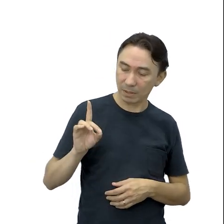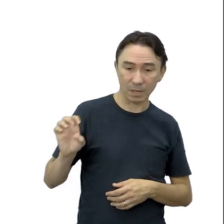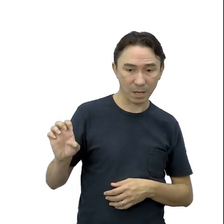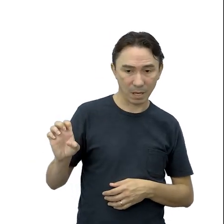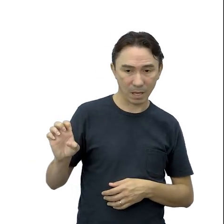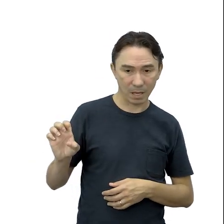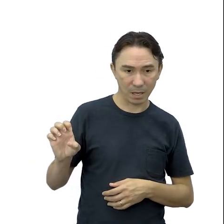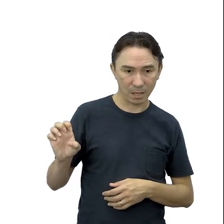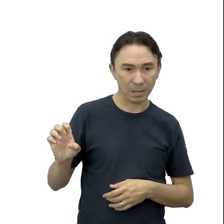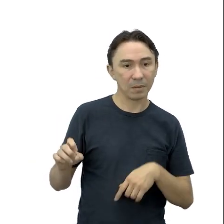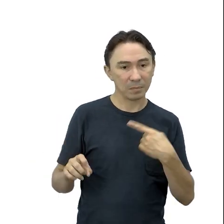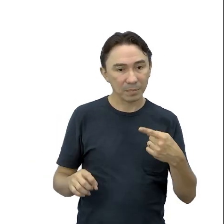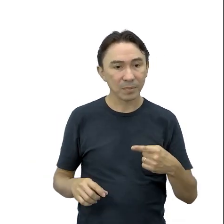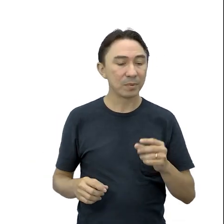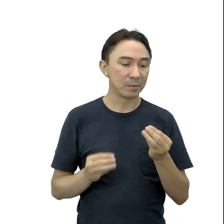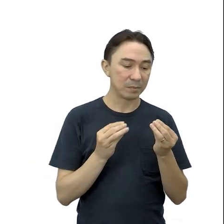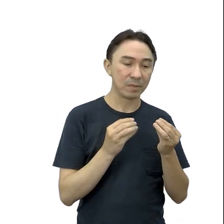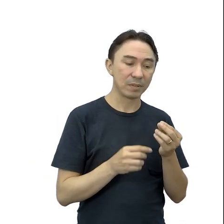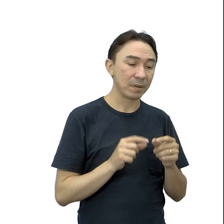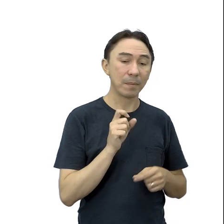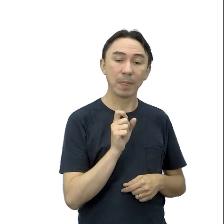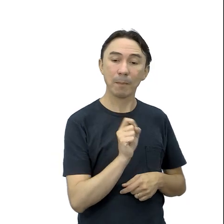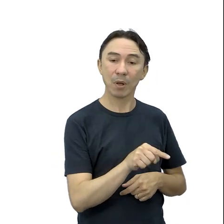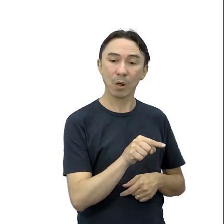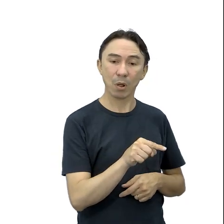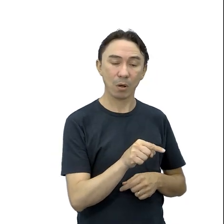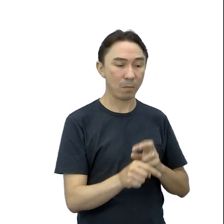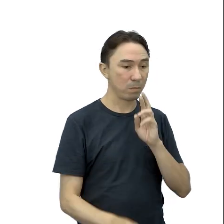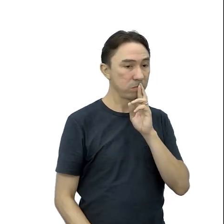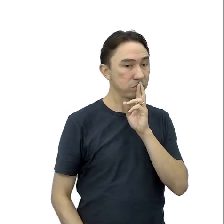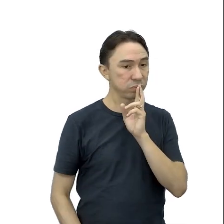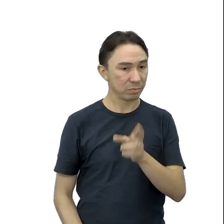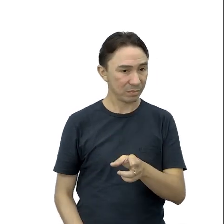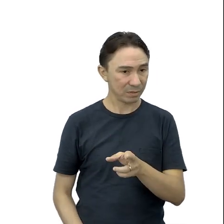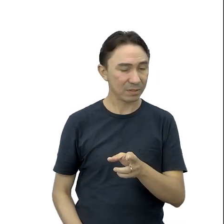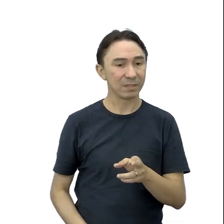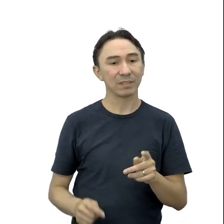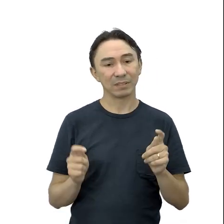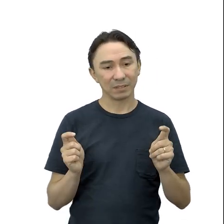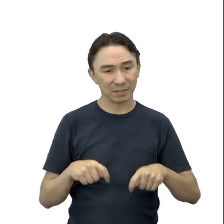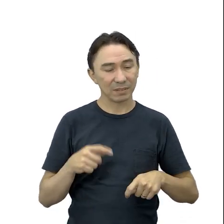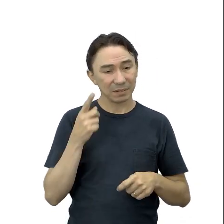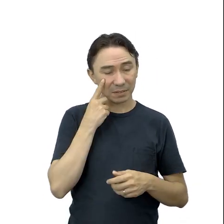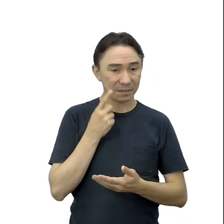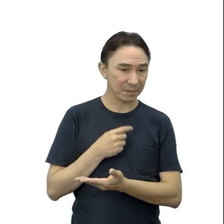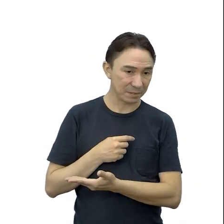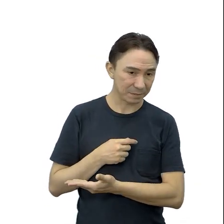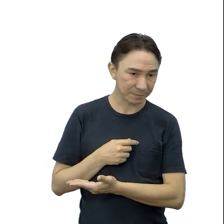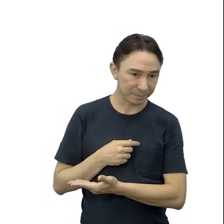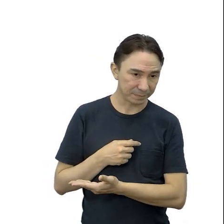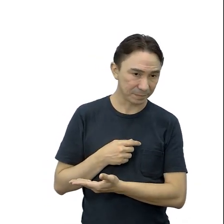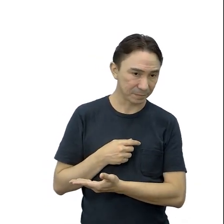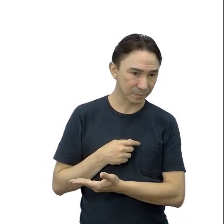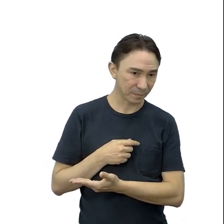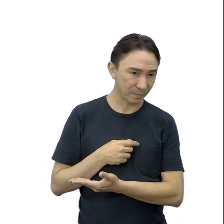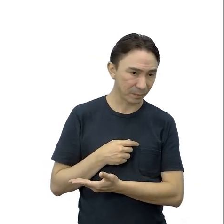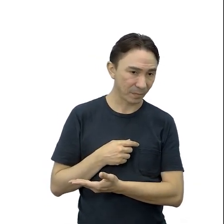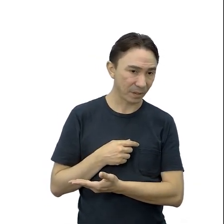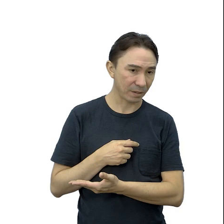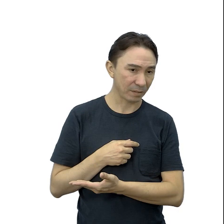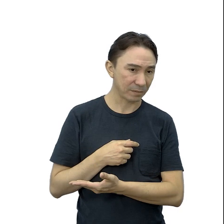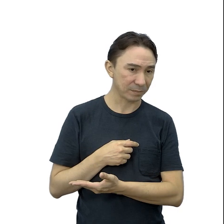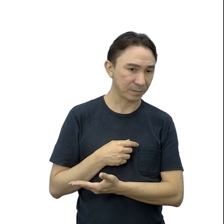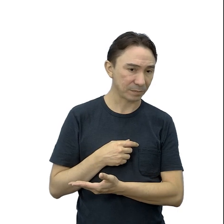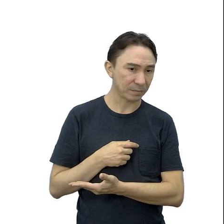coloca em resultados. Então, aqui a gente vai conseguir, vem para essa outra página, a gente vai